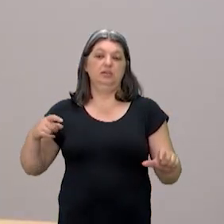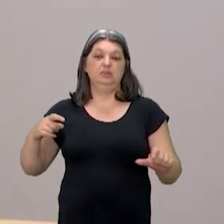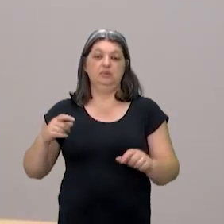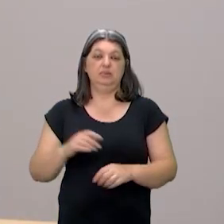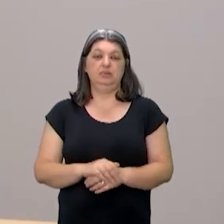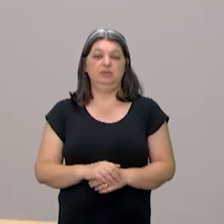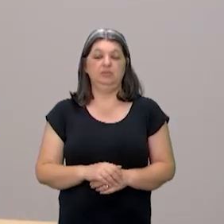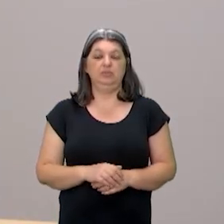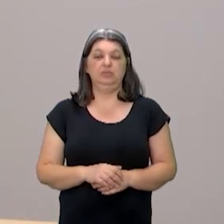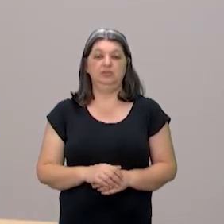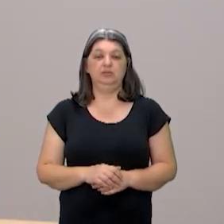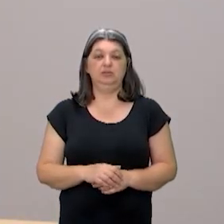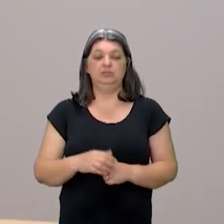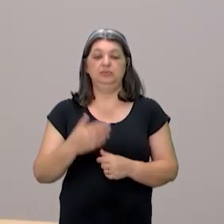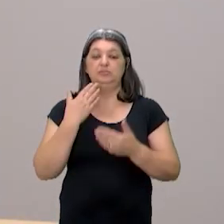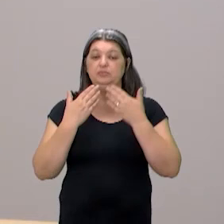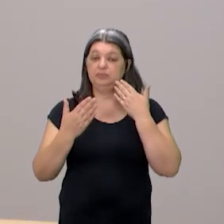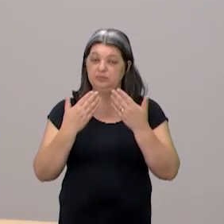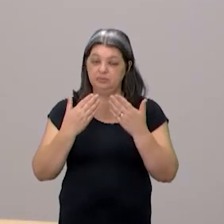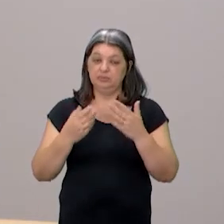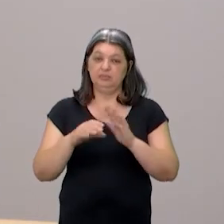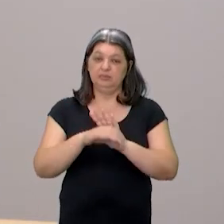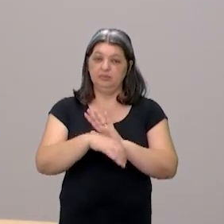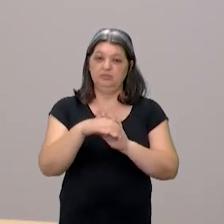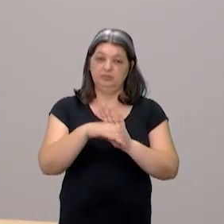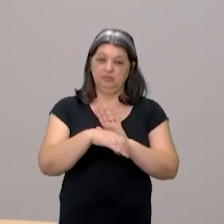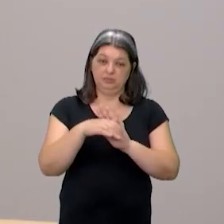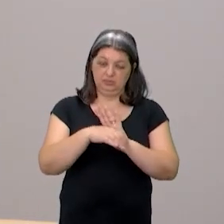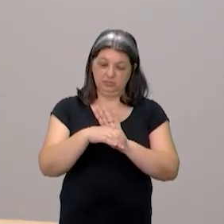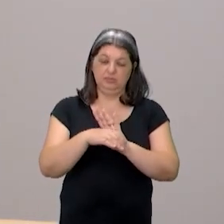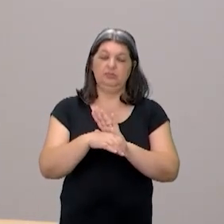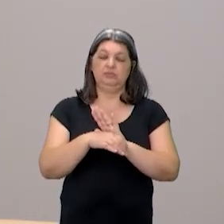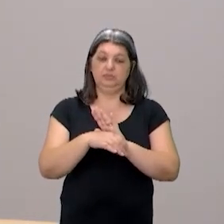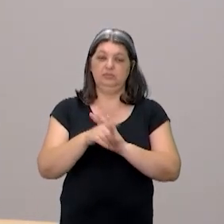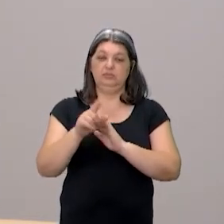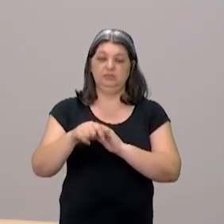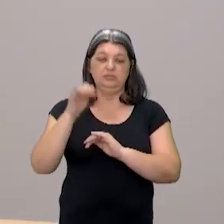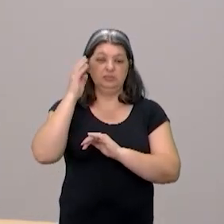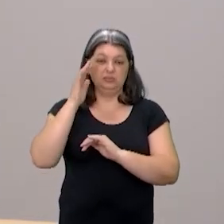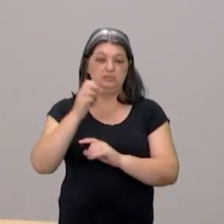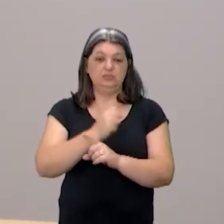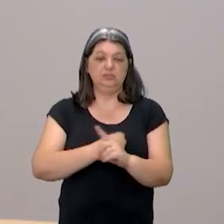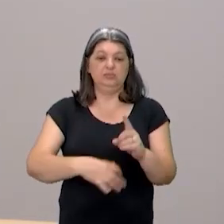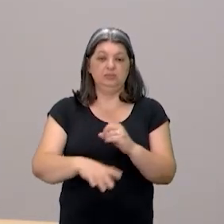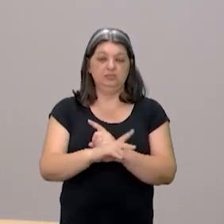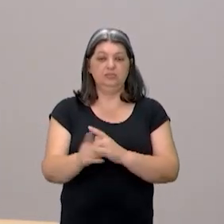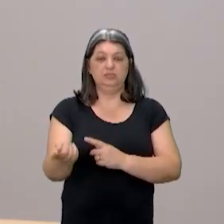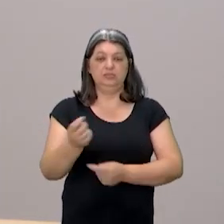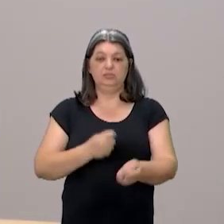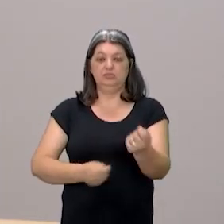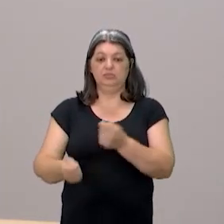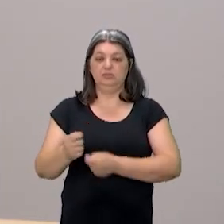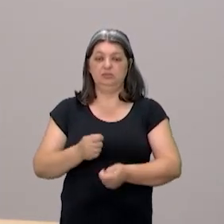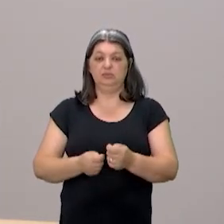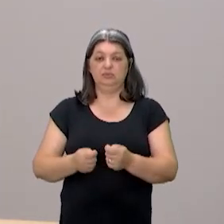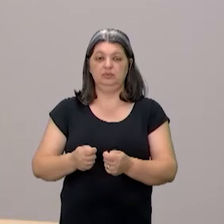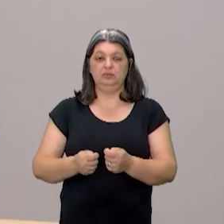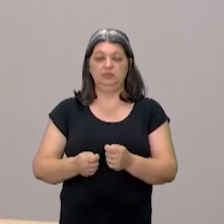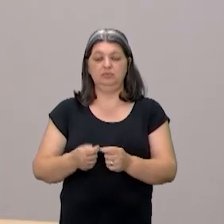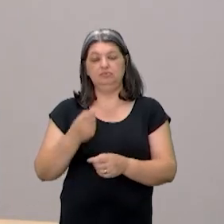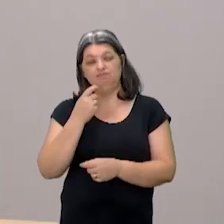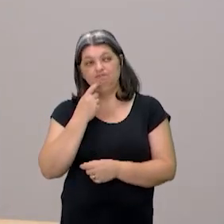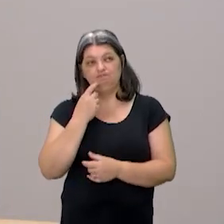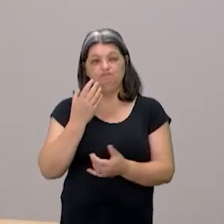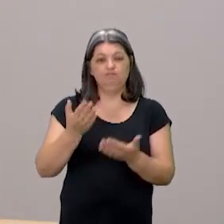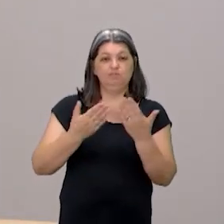vamos conversar um pouquinho então sobre um conceito que é muito caro à filosofia, sociologia, economia e que foi cunhado, digamos